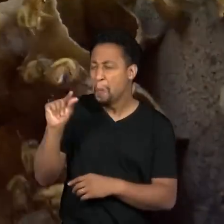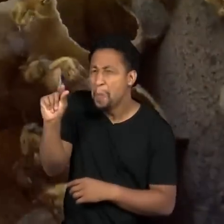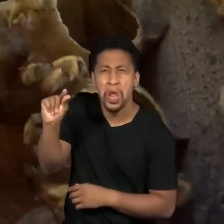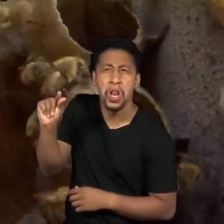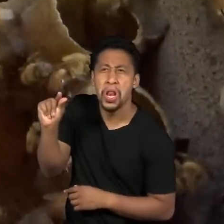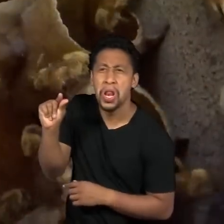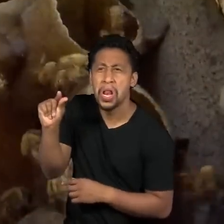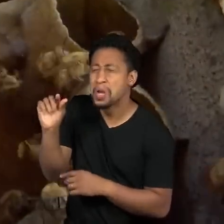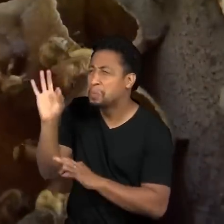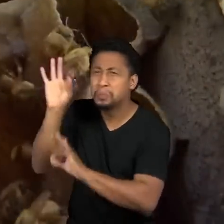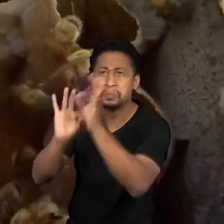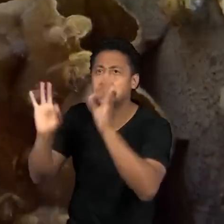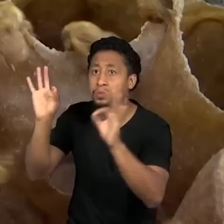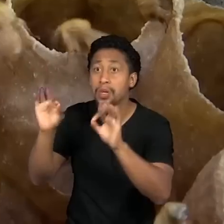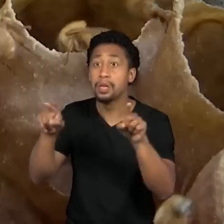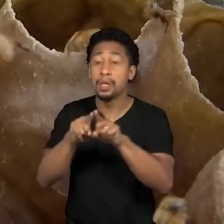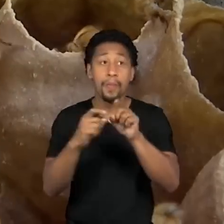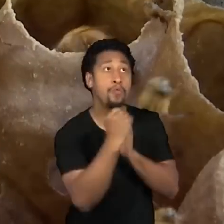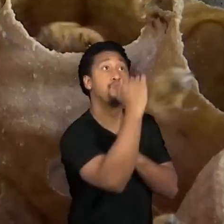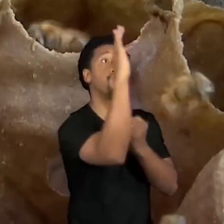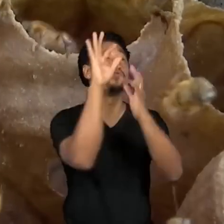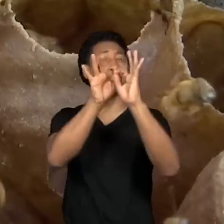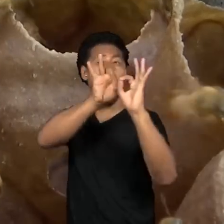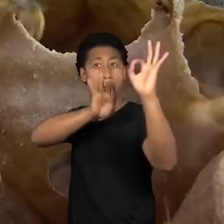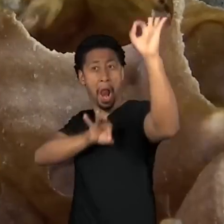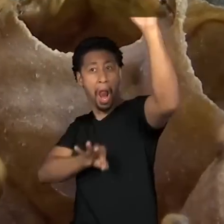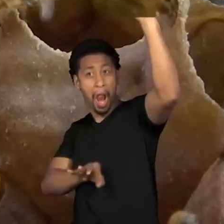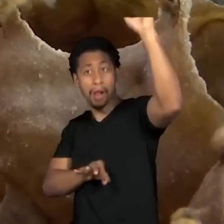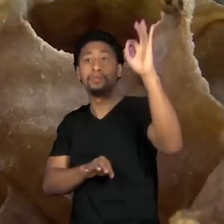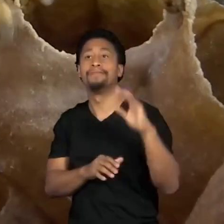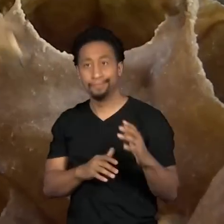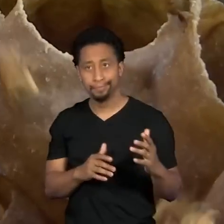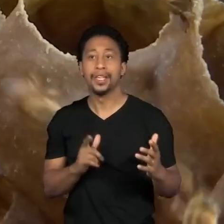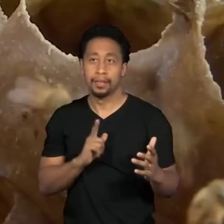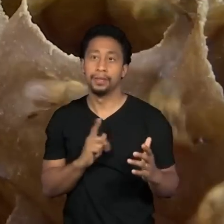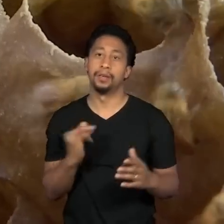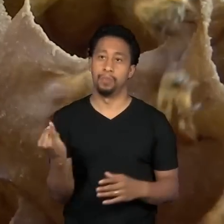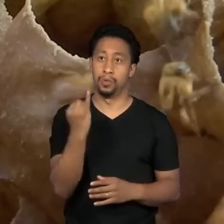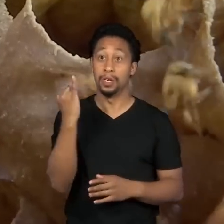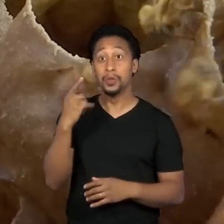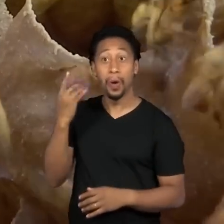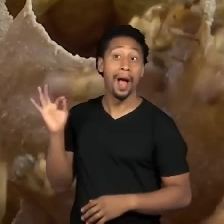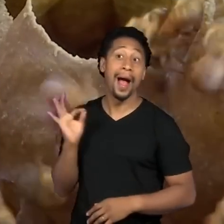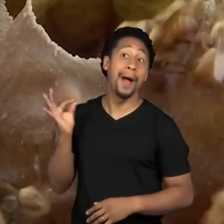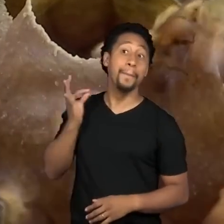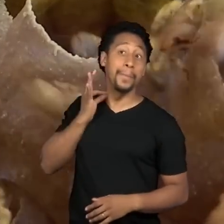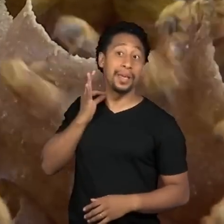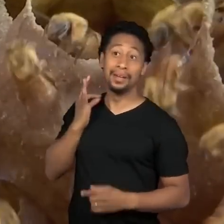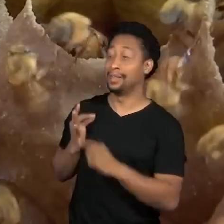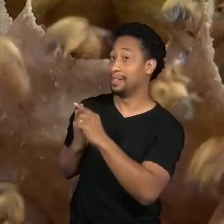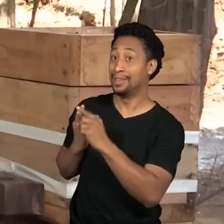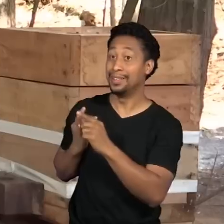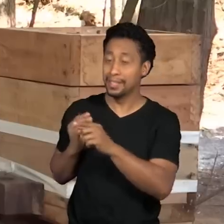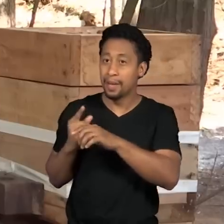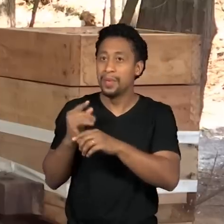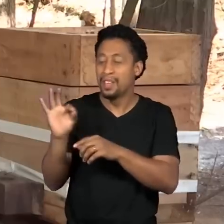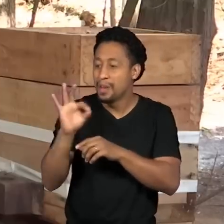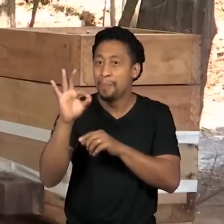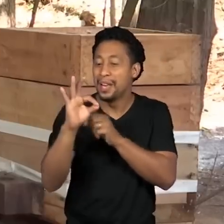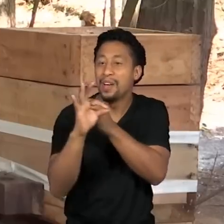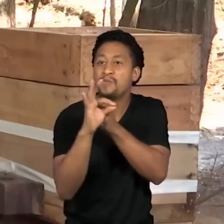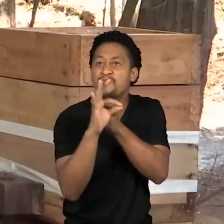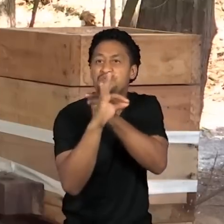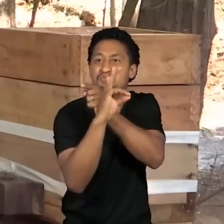são elas, as melíponas, as abelhas sem ferrão, o objeto de estudo de parte dos alunos. O mel